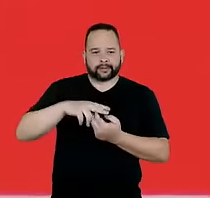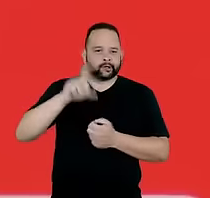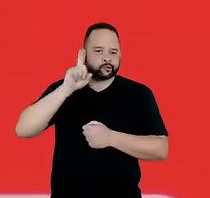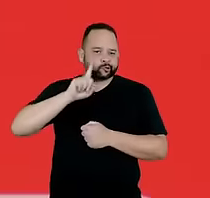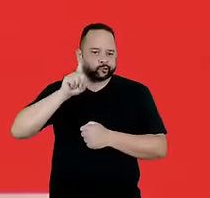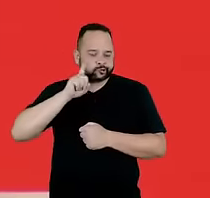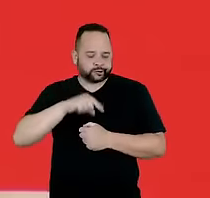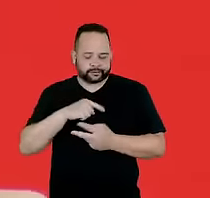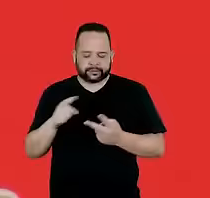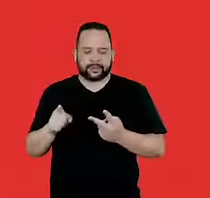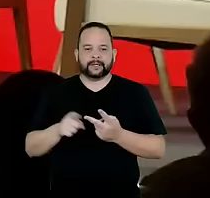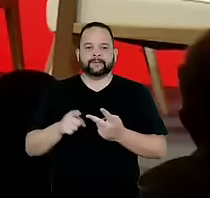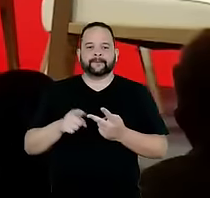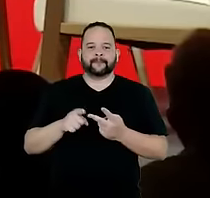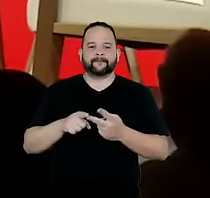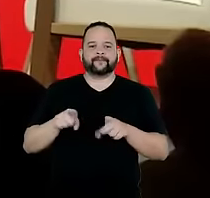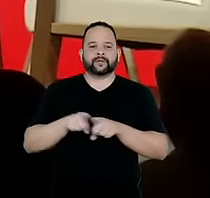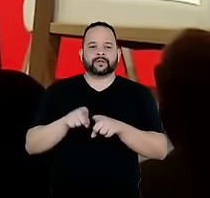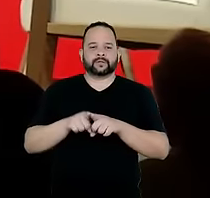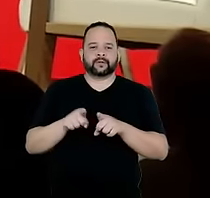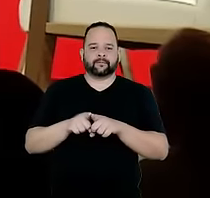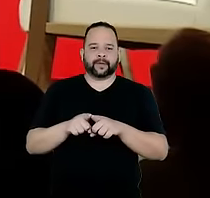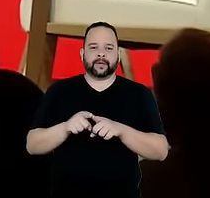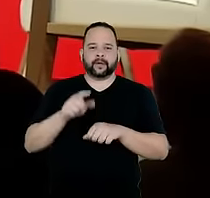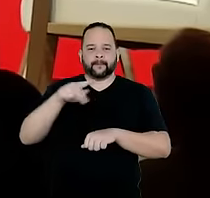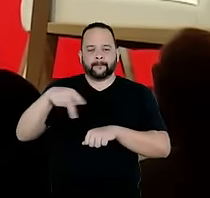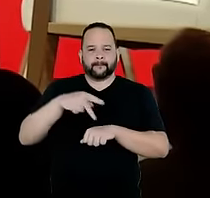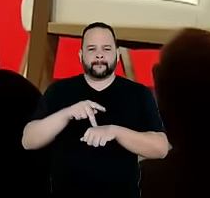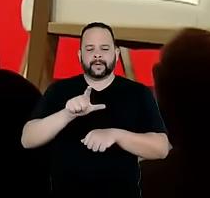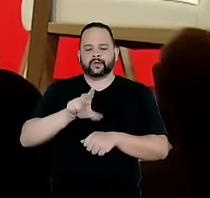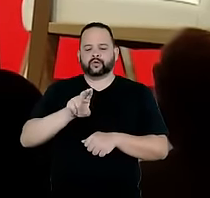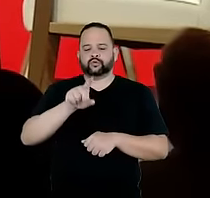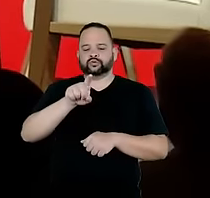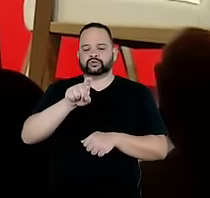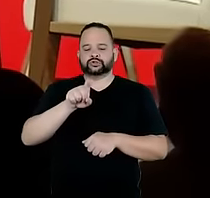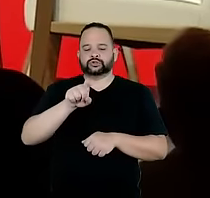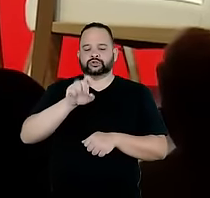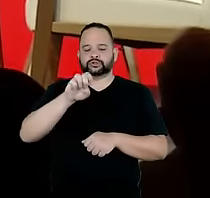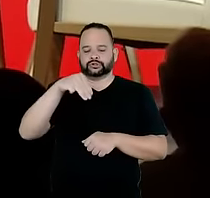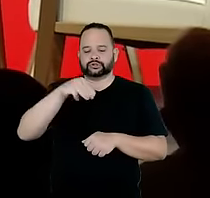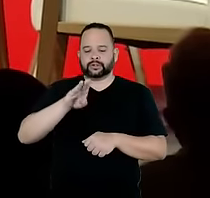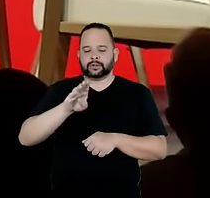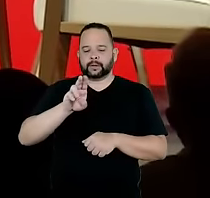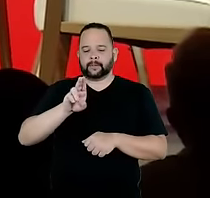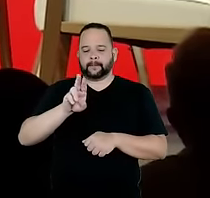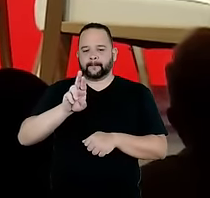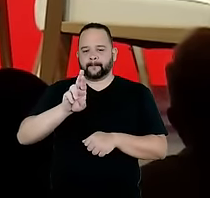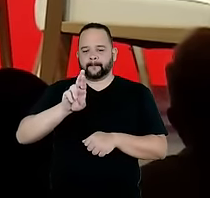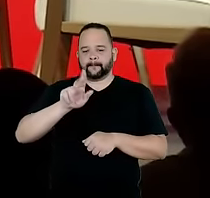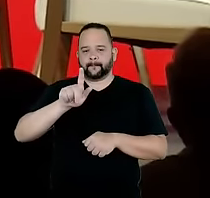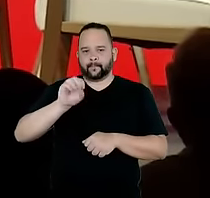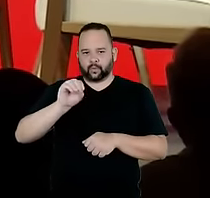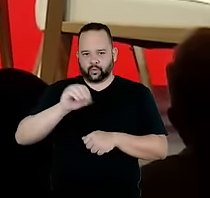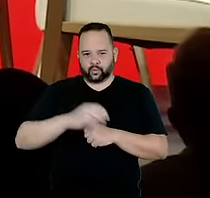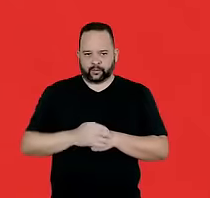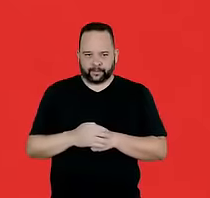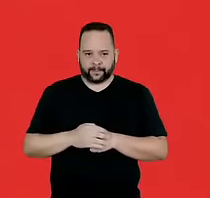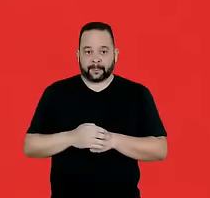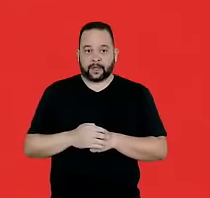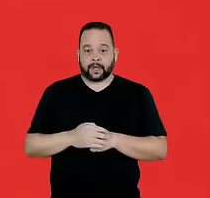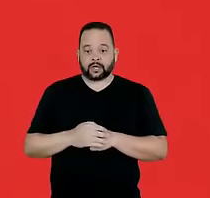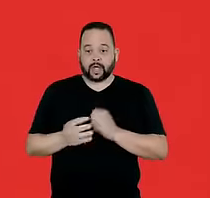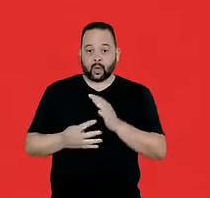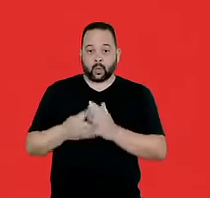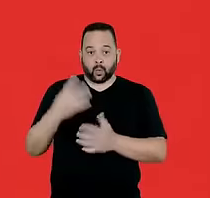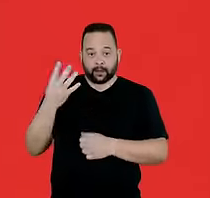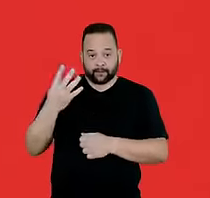de Luxemburgo pelo quarto ano consecutivo foi reconhecido como a melhor assessoria de wealth Management do Brasil de